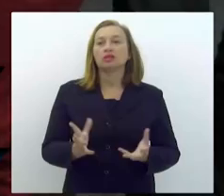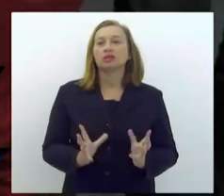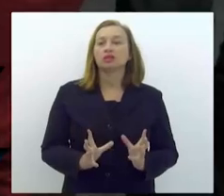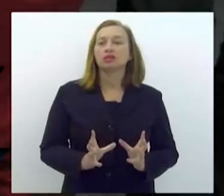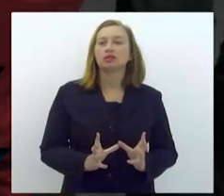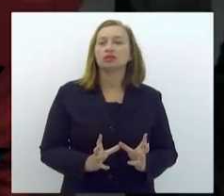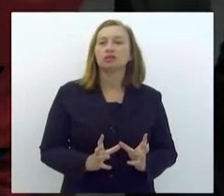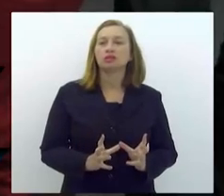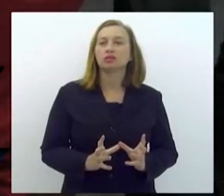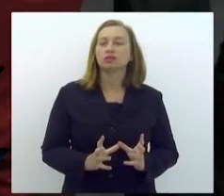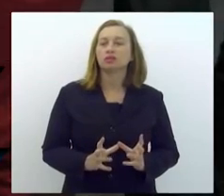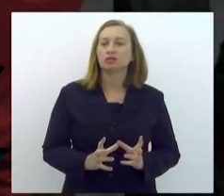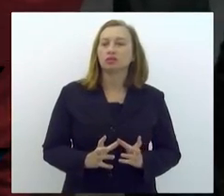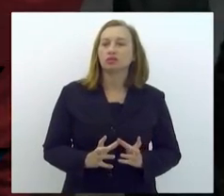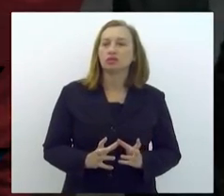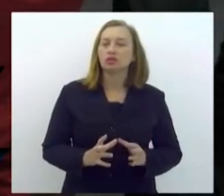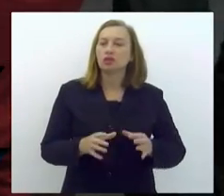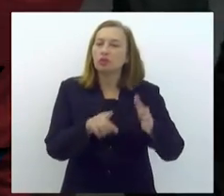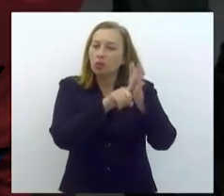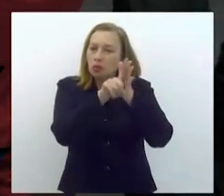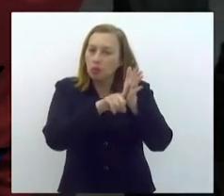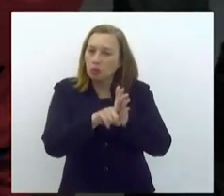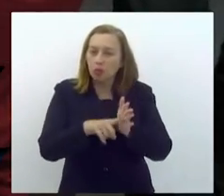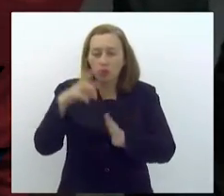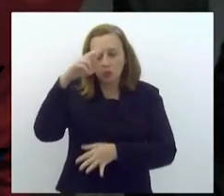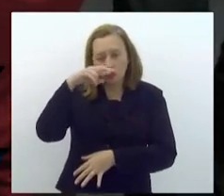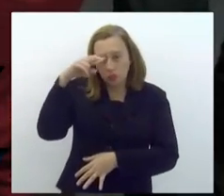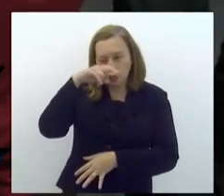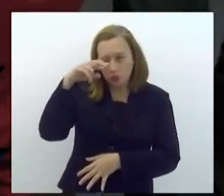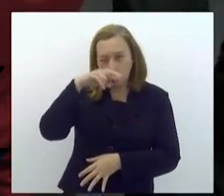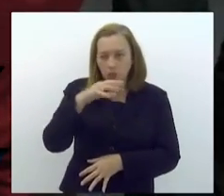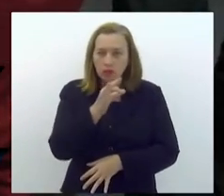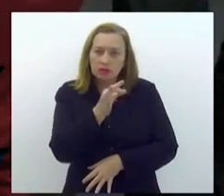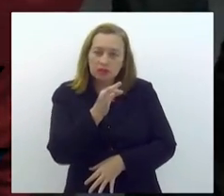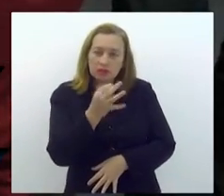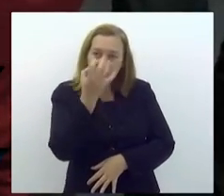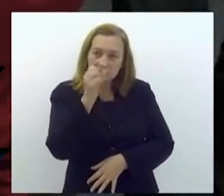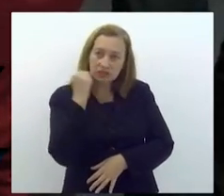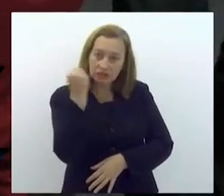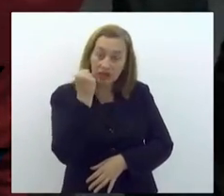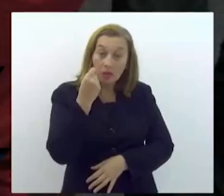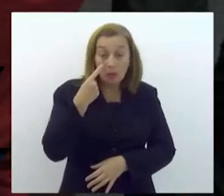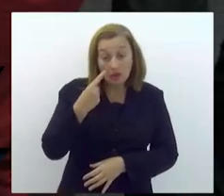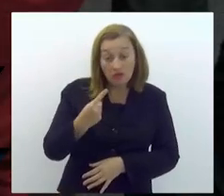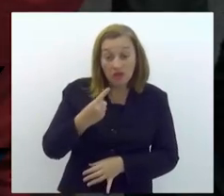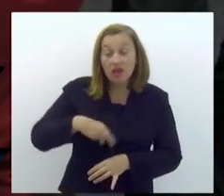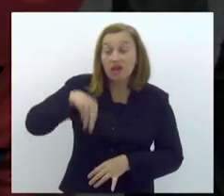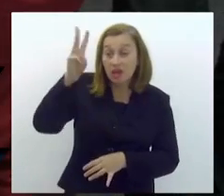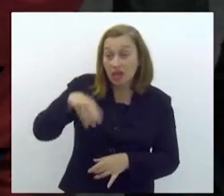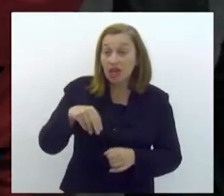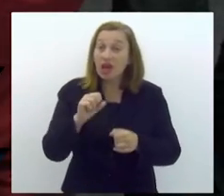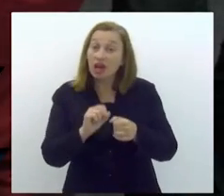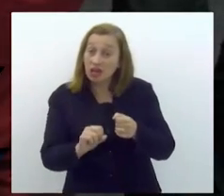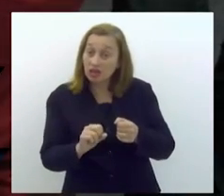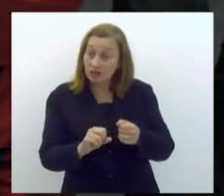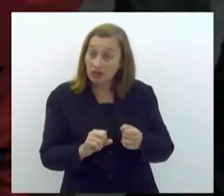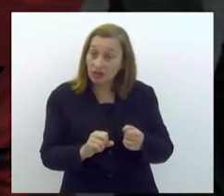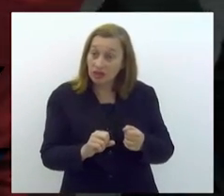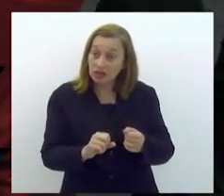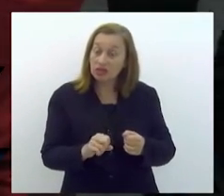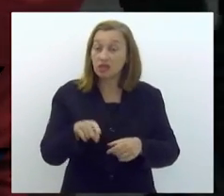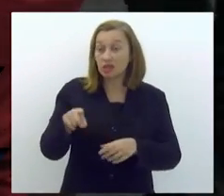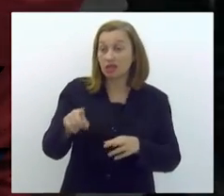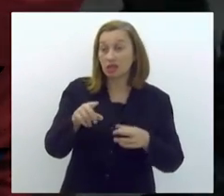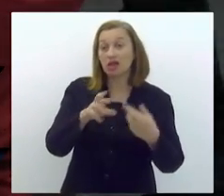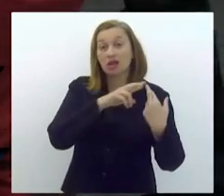competentes produzam uma investigação rigorosa para identificar os autores desse ataque e que esse sejam